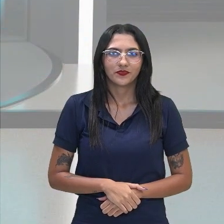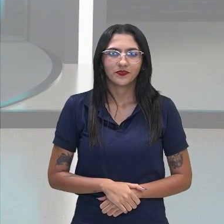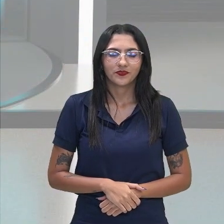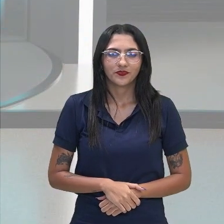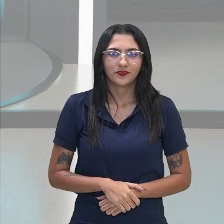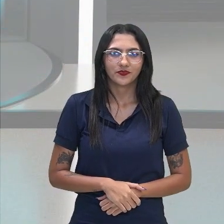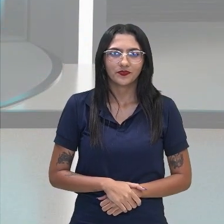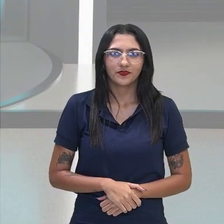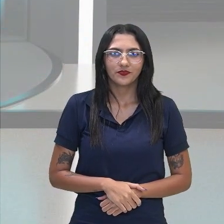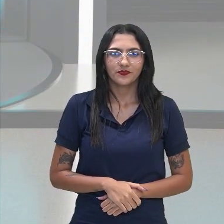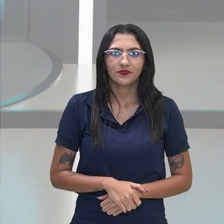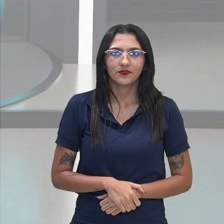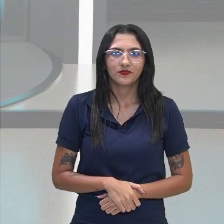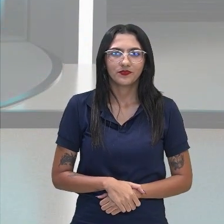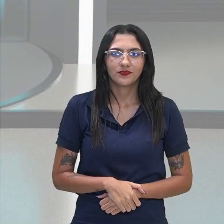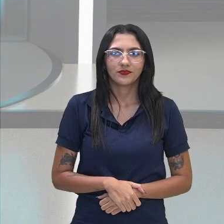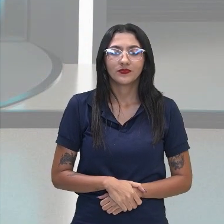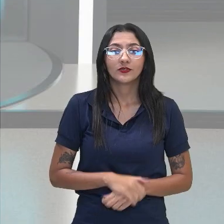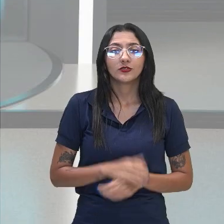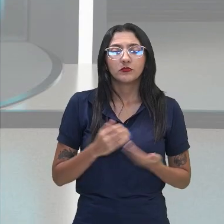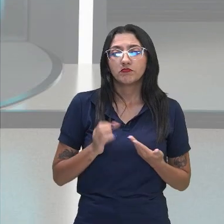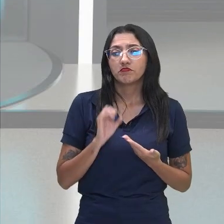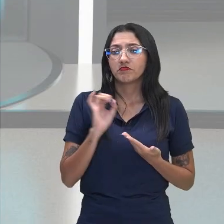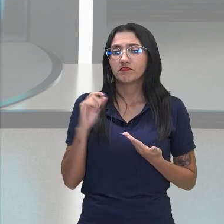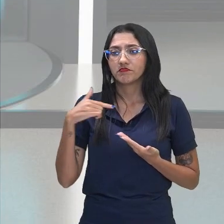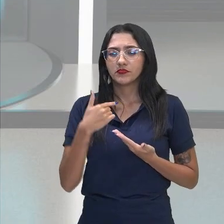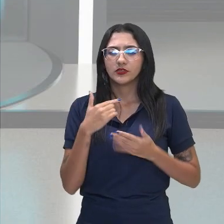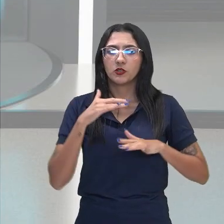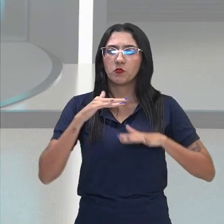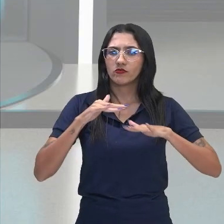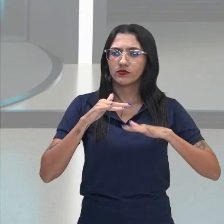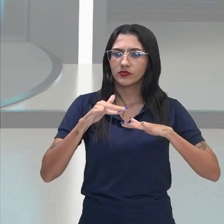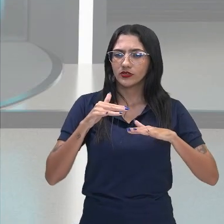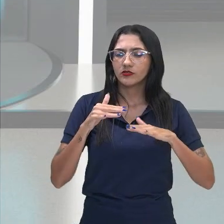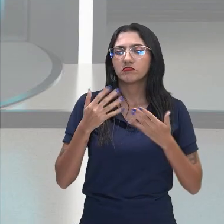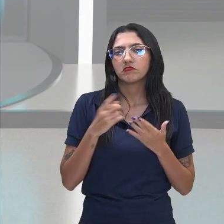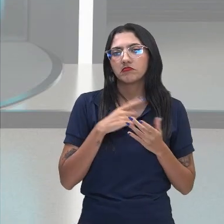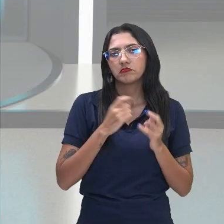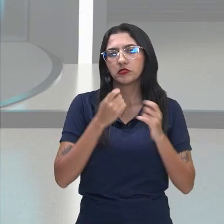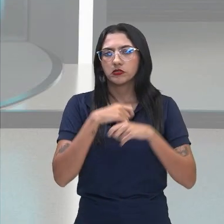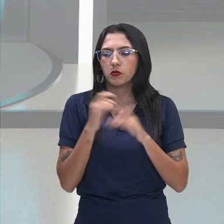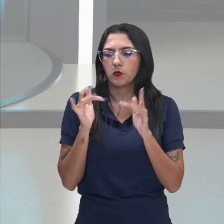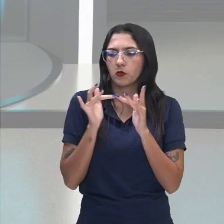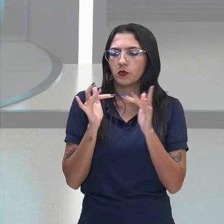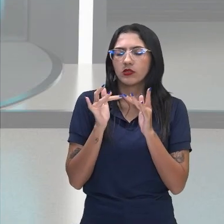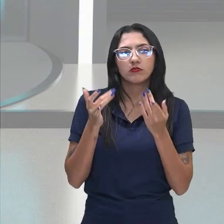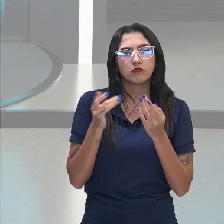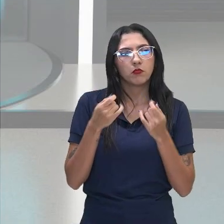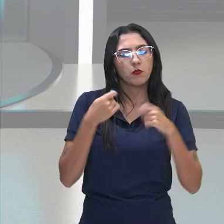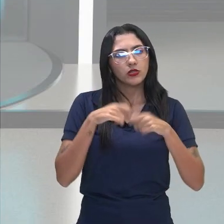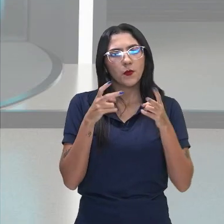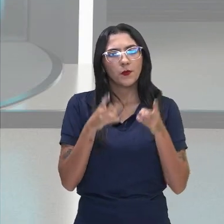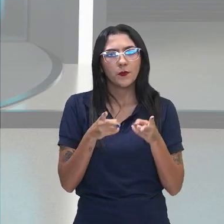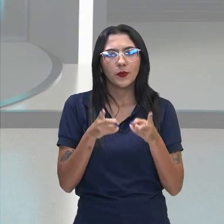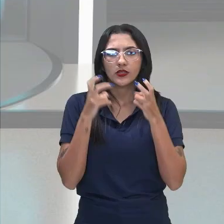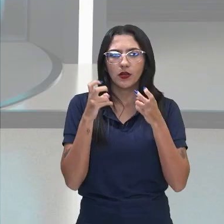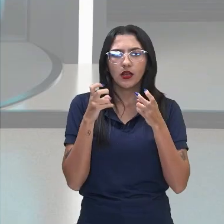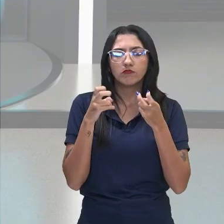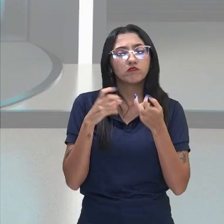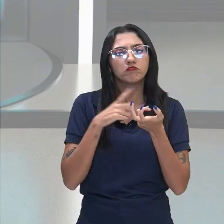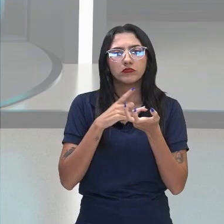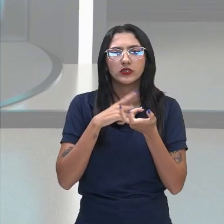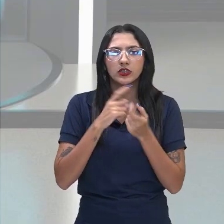Quando nós estamos nesse movimento, estamos nos relacionando. E eu preciso perceber que existe ali um papel